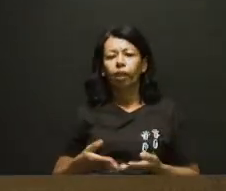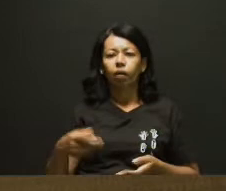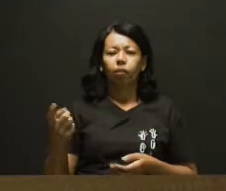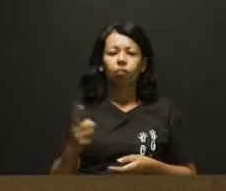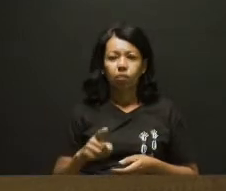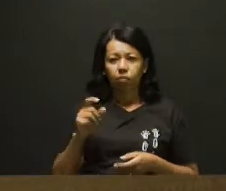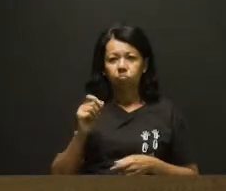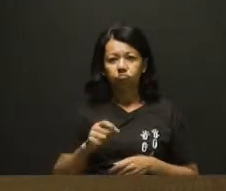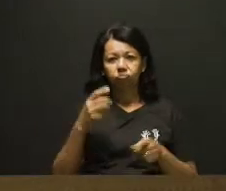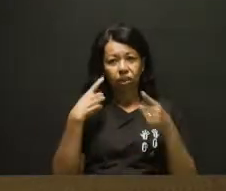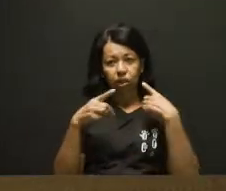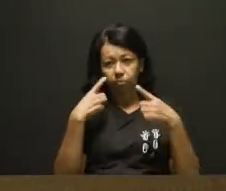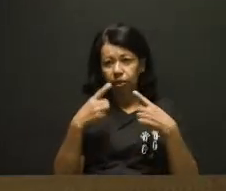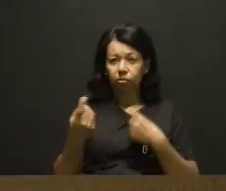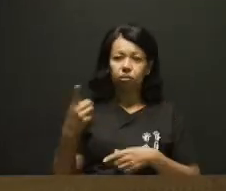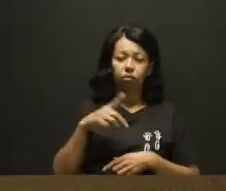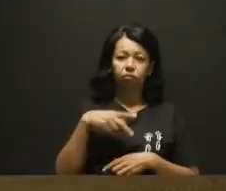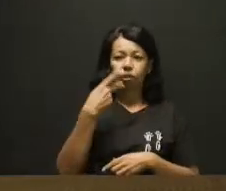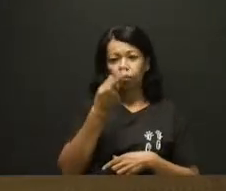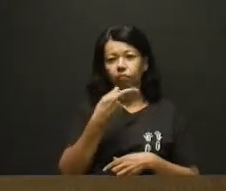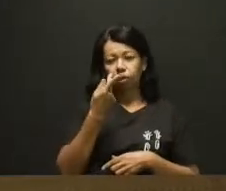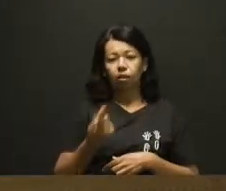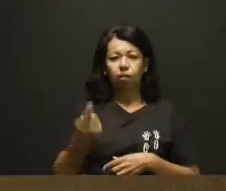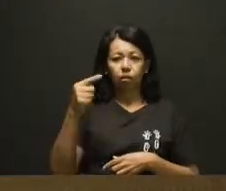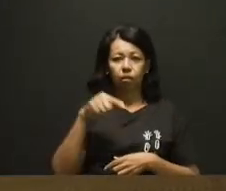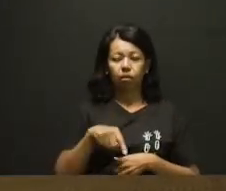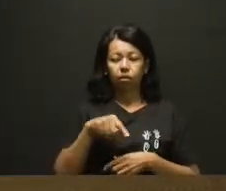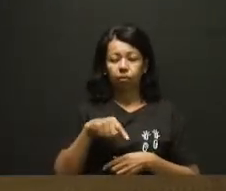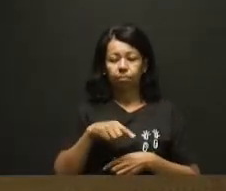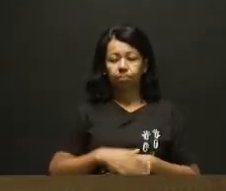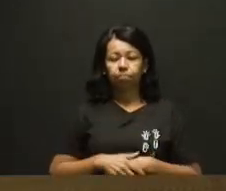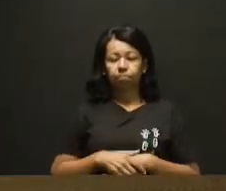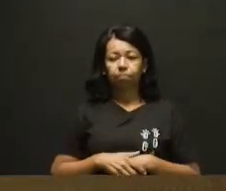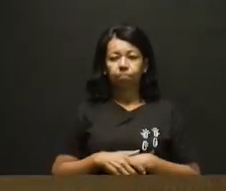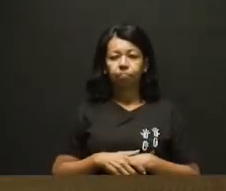uma das reivindicações é